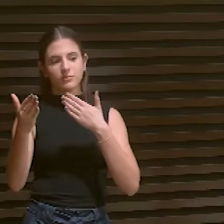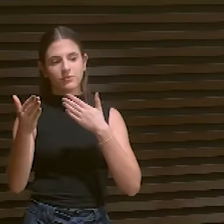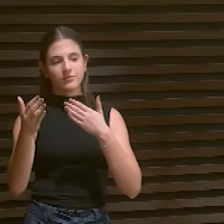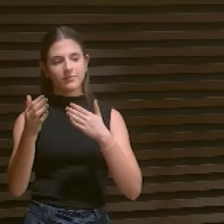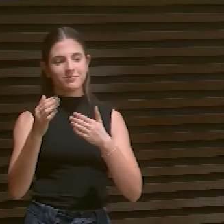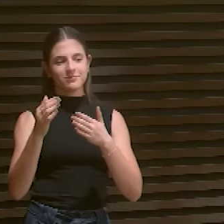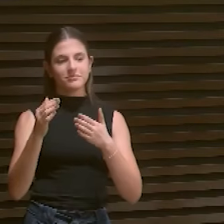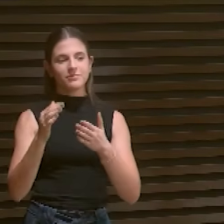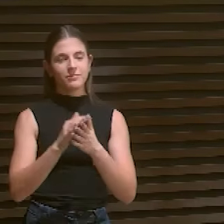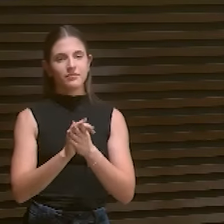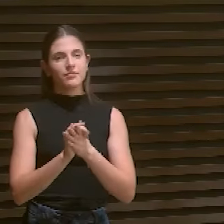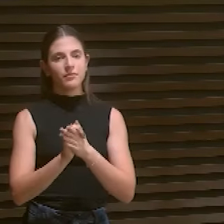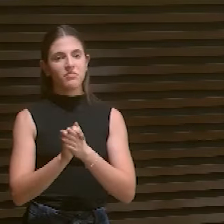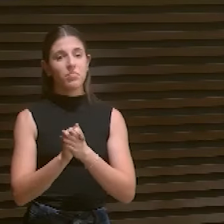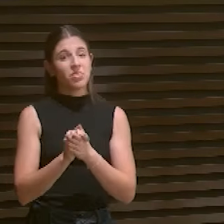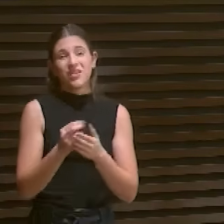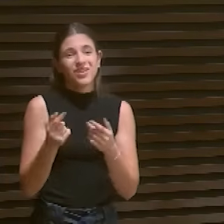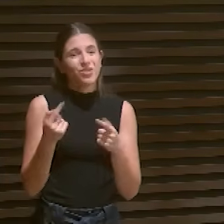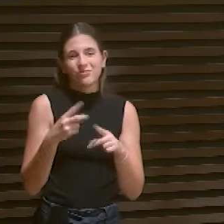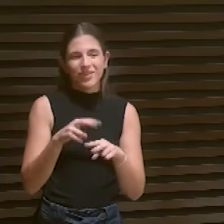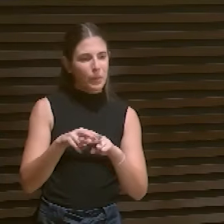transitórias. Não faz sentido, meus irmãos.